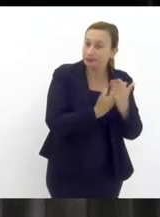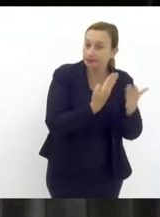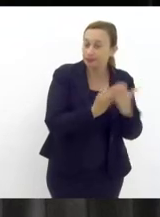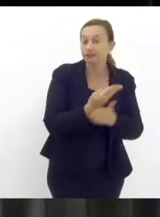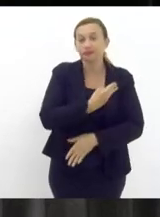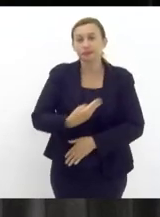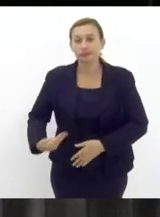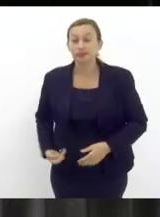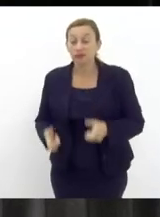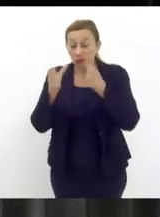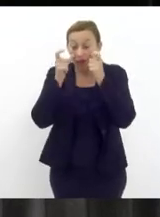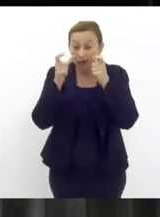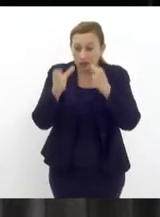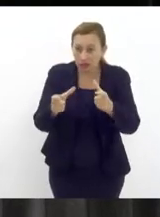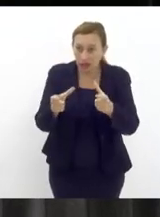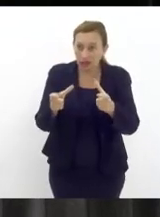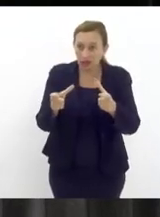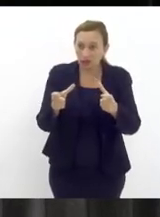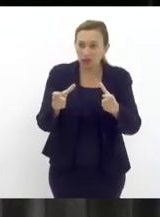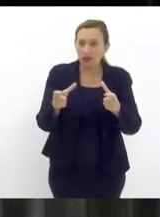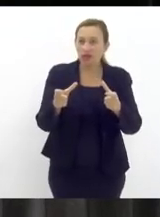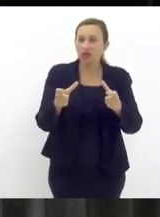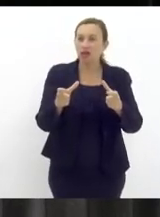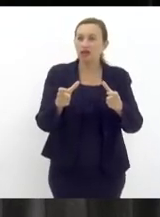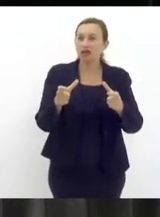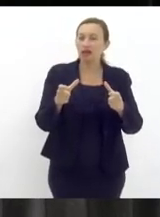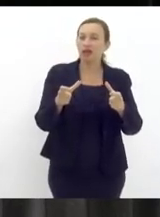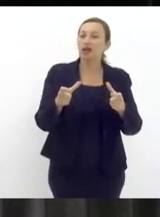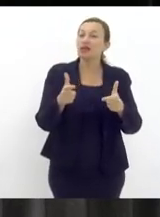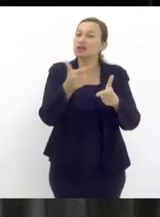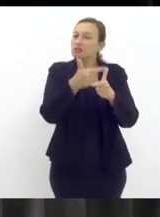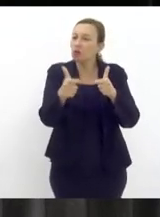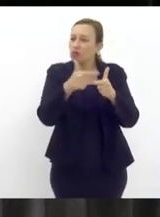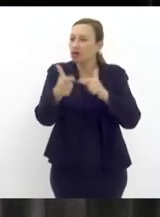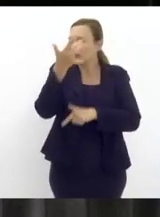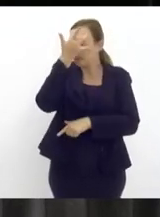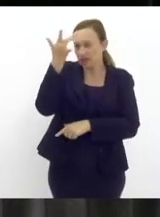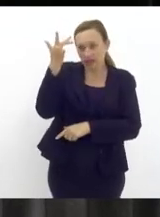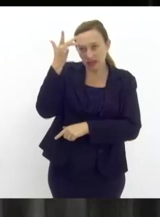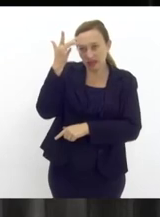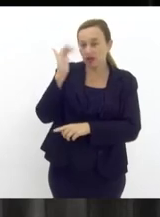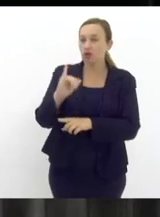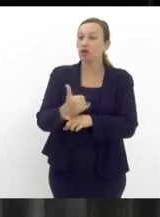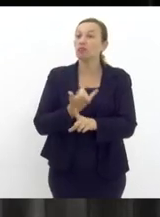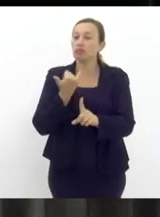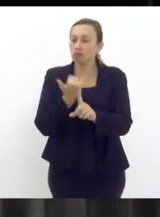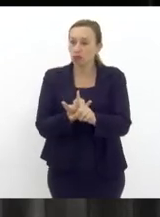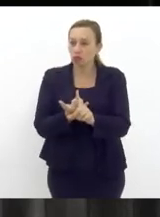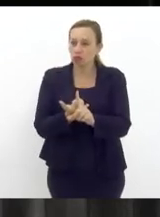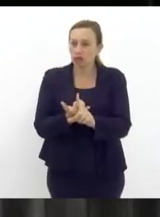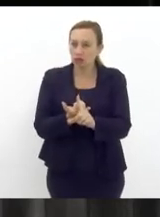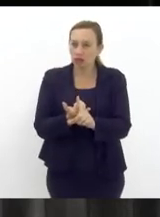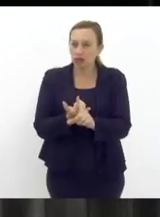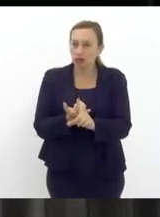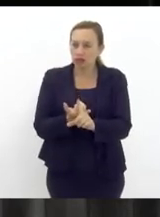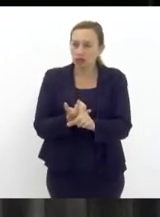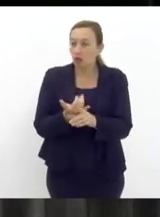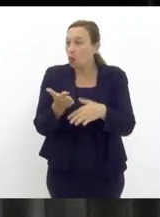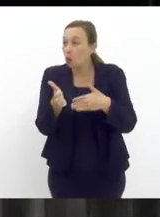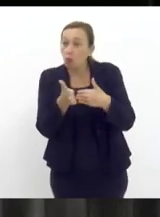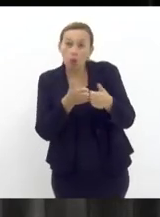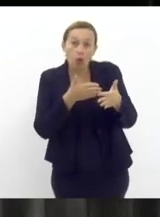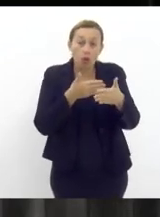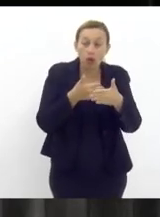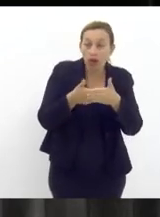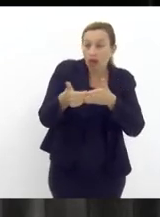estejam atentas a esses sinais de problemas de saúde mental e bullying bem como a quaisquer